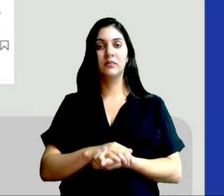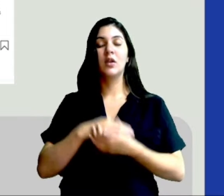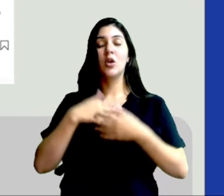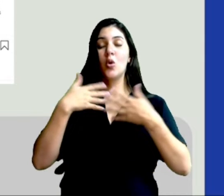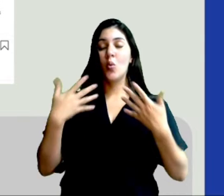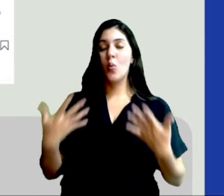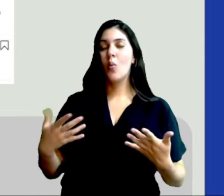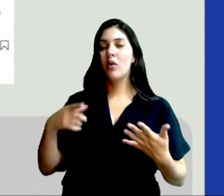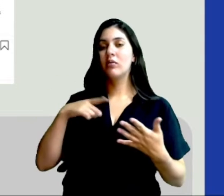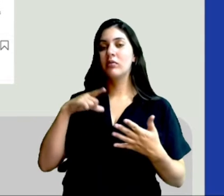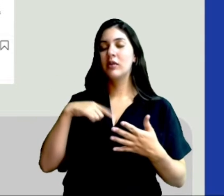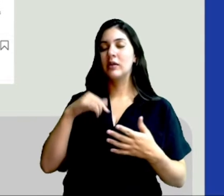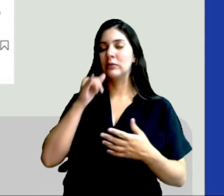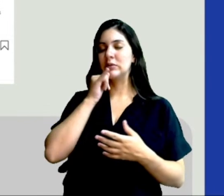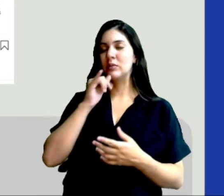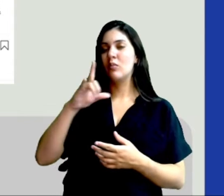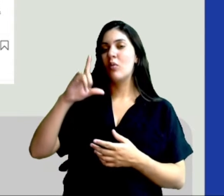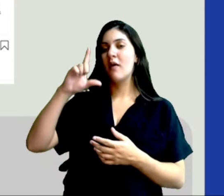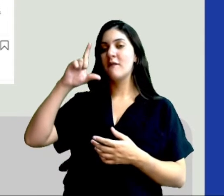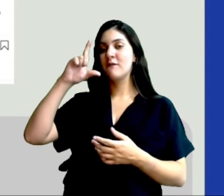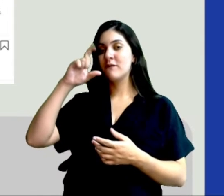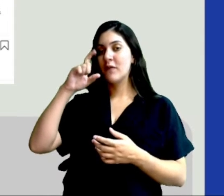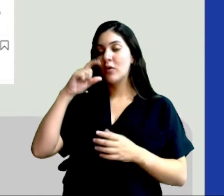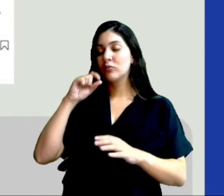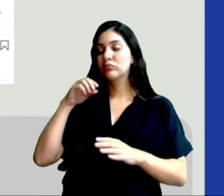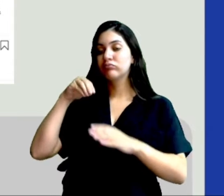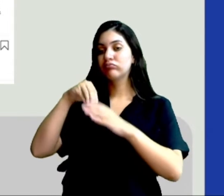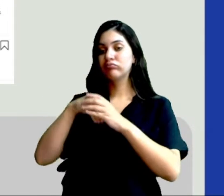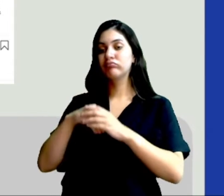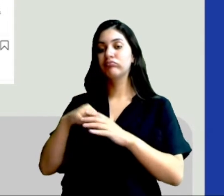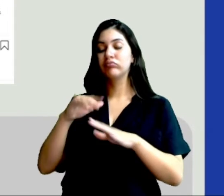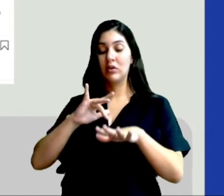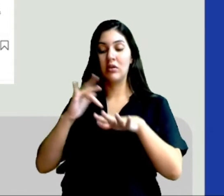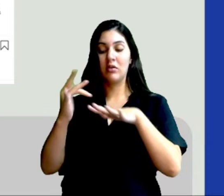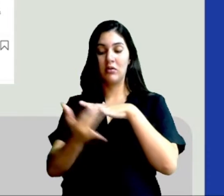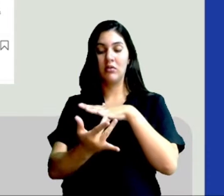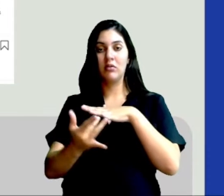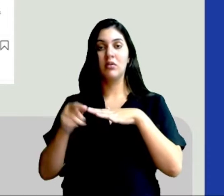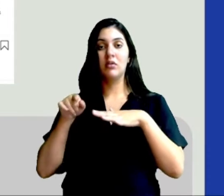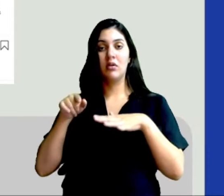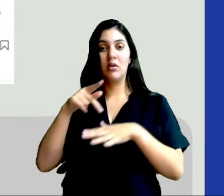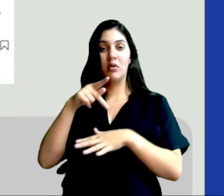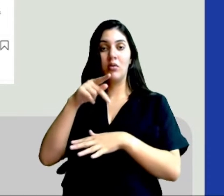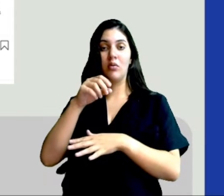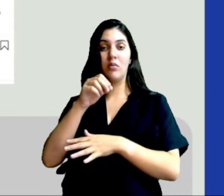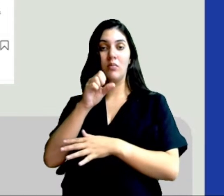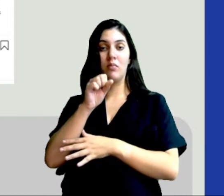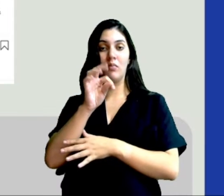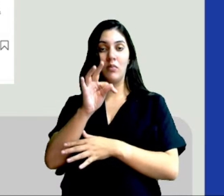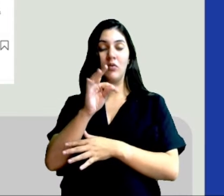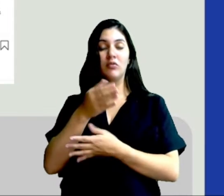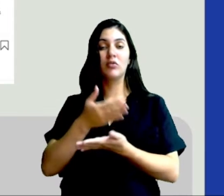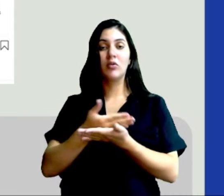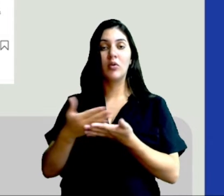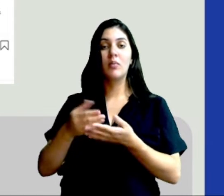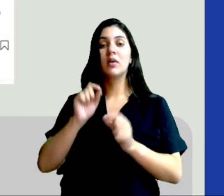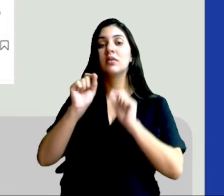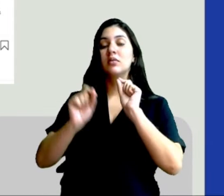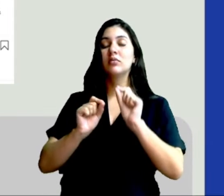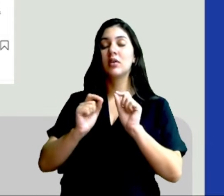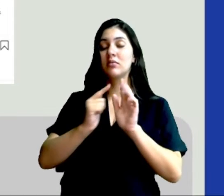E quando a gente coloca uma foto nas nossas redes sociais, o post aí ele passa a ser um